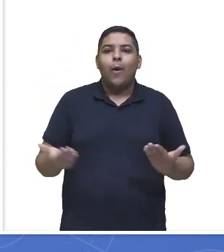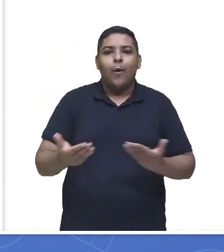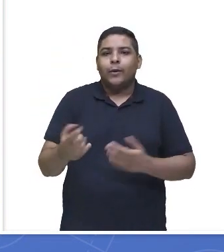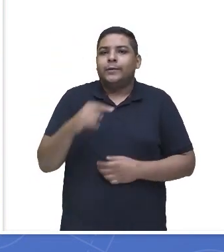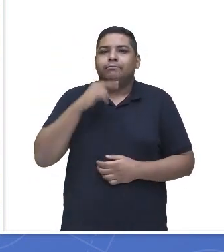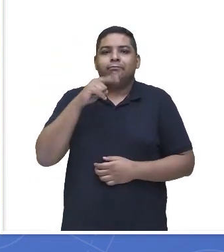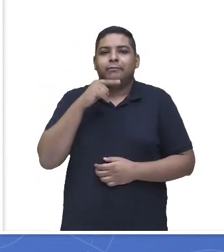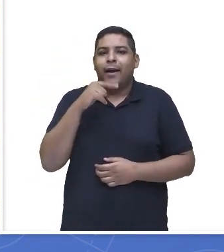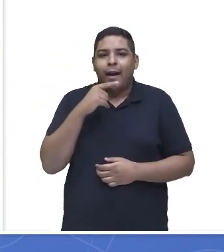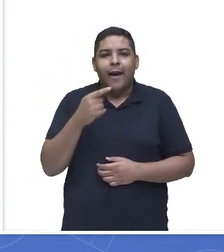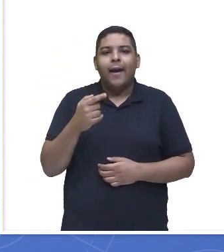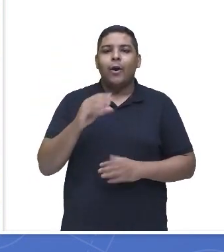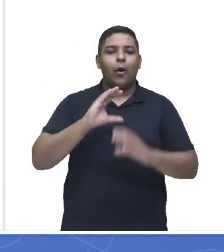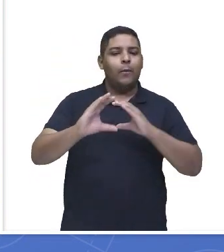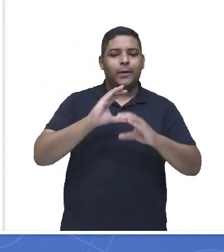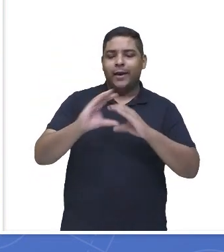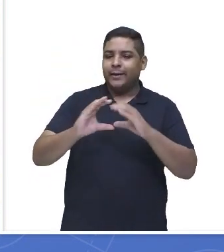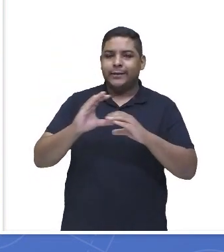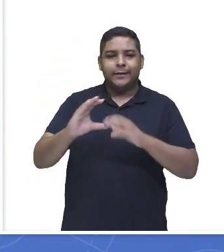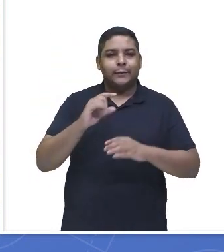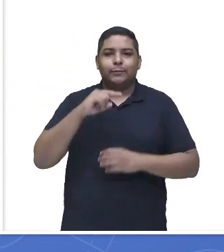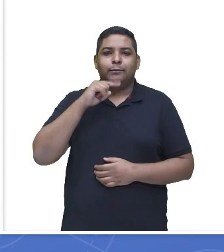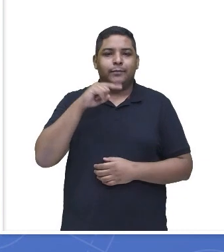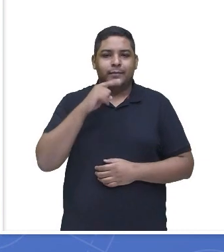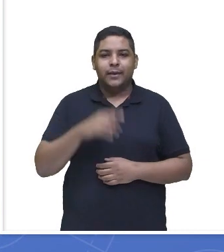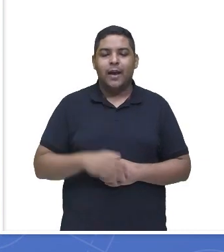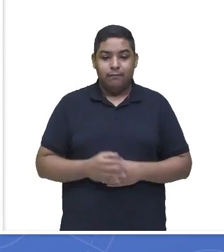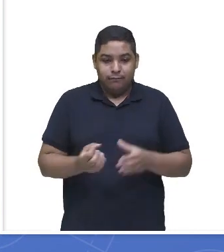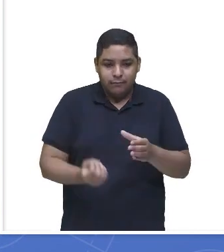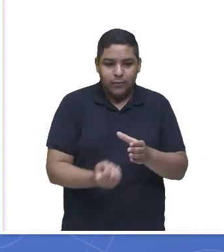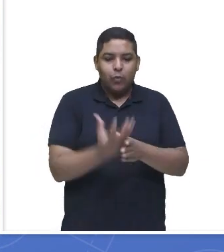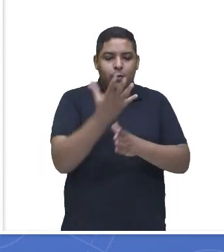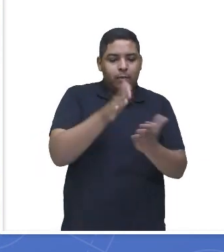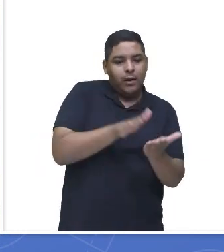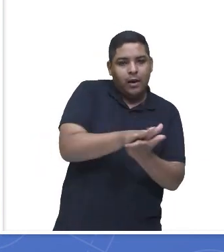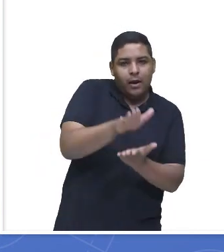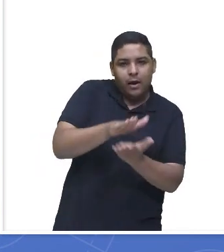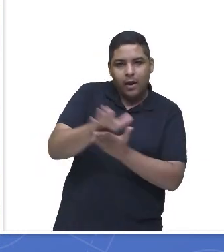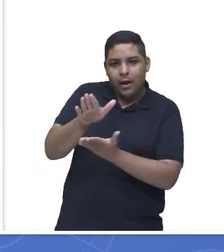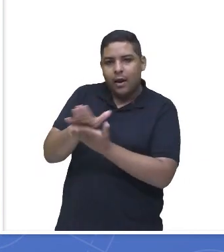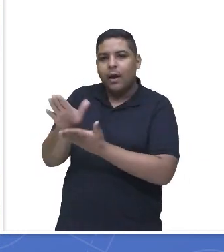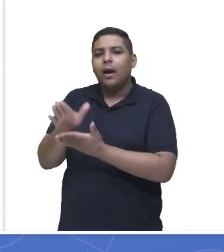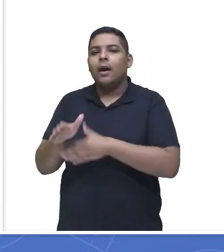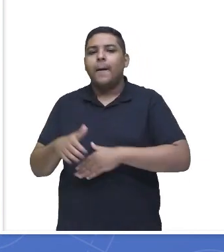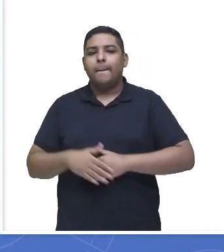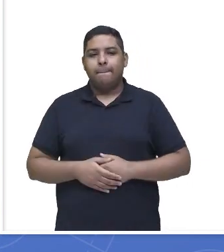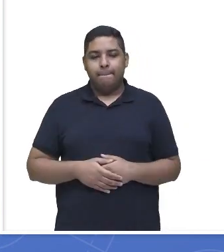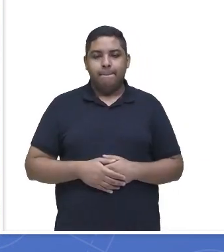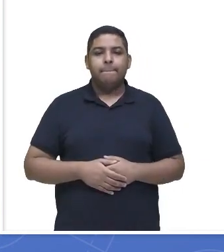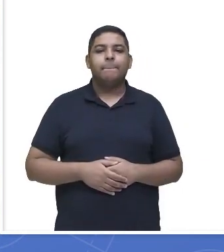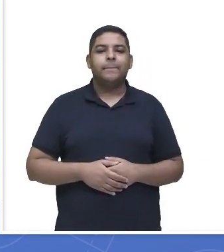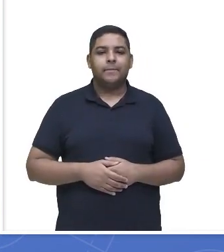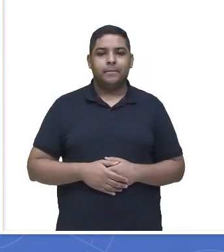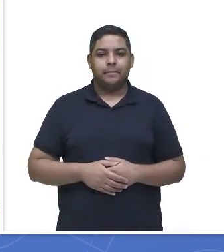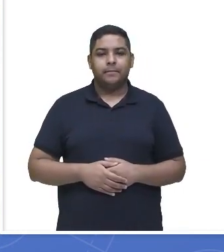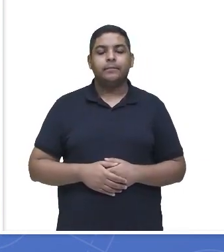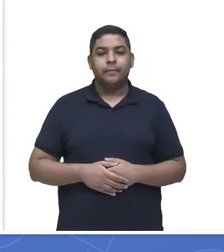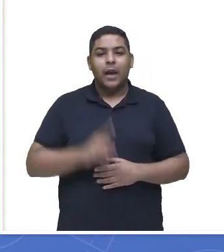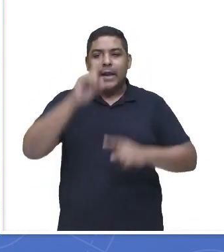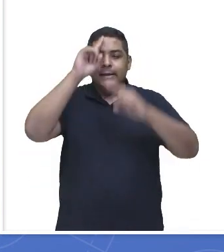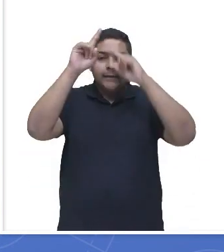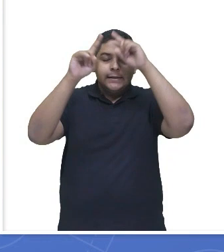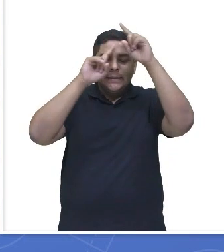meio de comunicação, vocês imaginem naquele tempo o surgimento da imprensa. Tudo vai aparecer de uma maneira mais rápida. As ideias